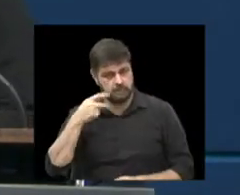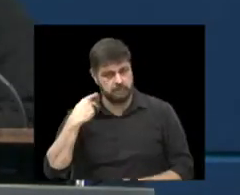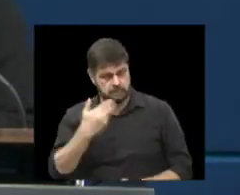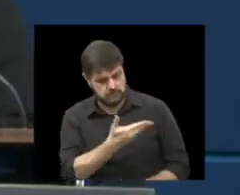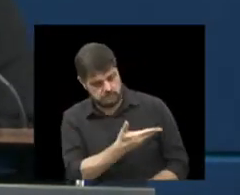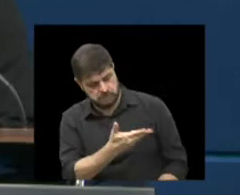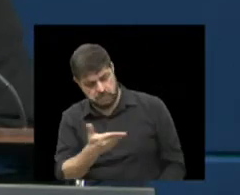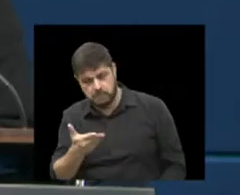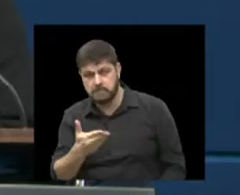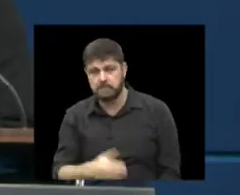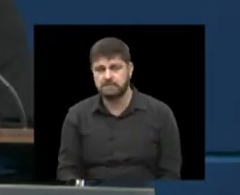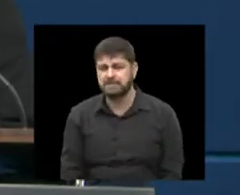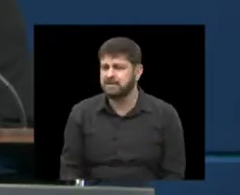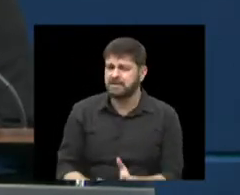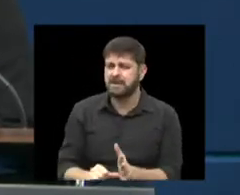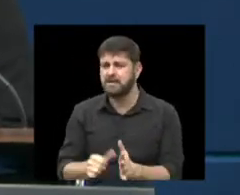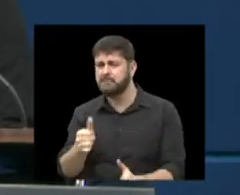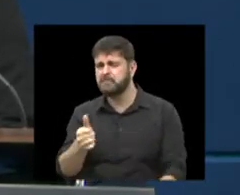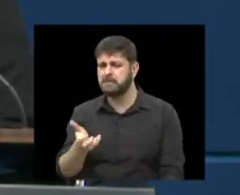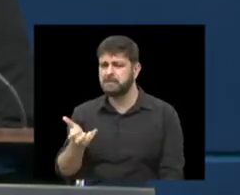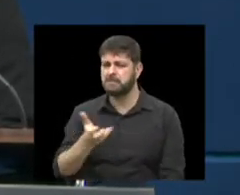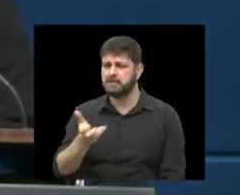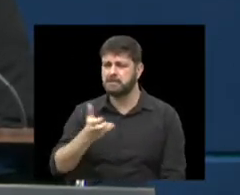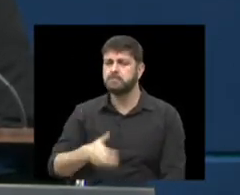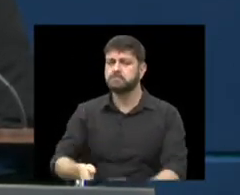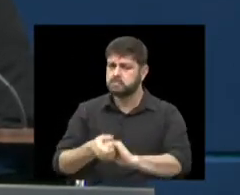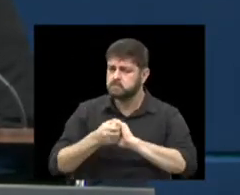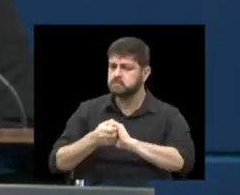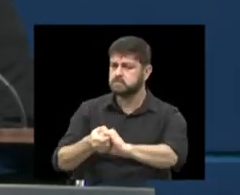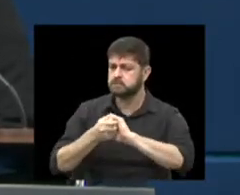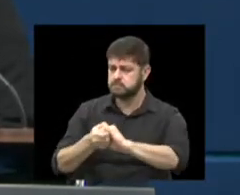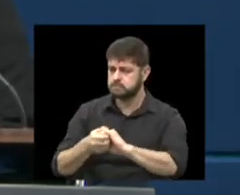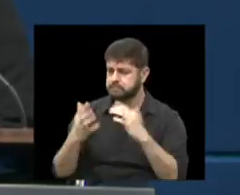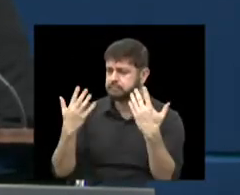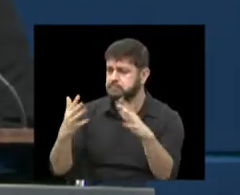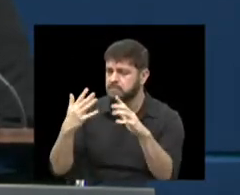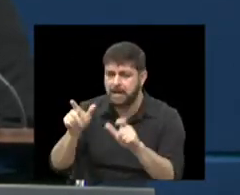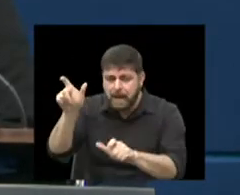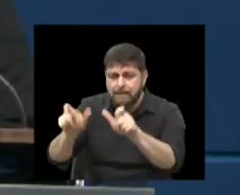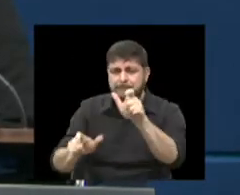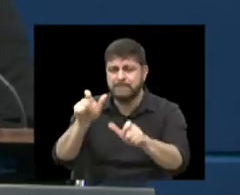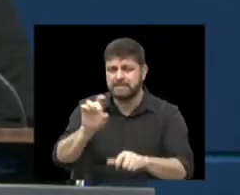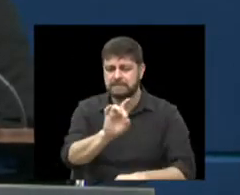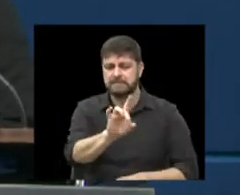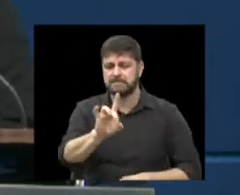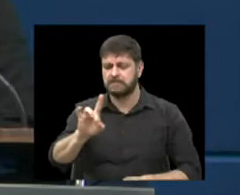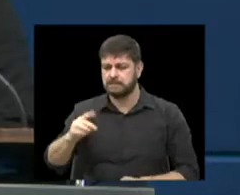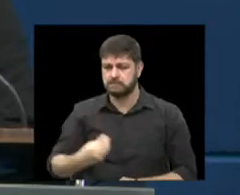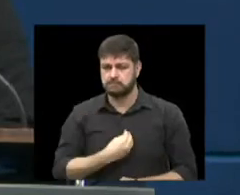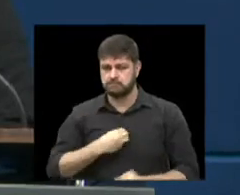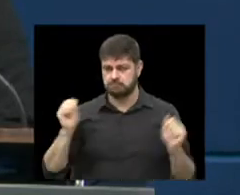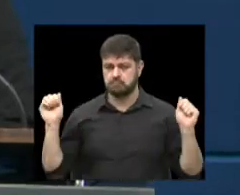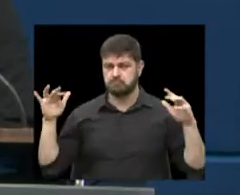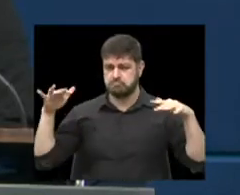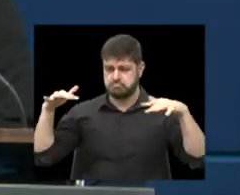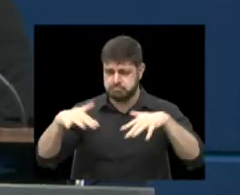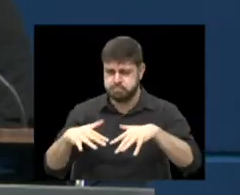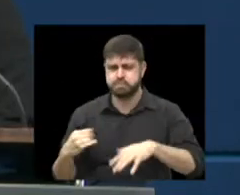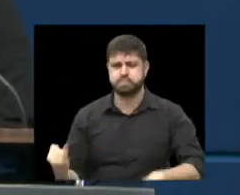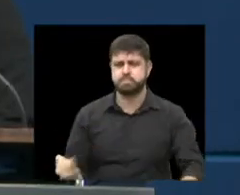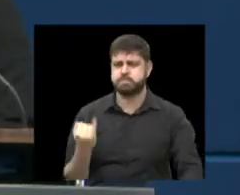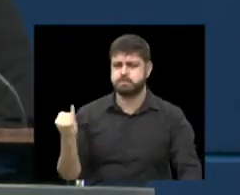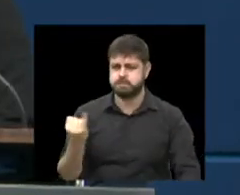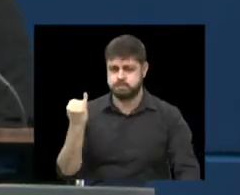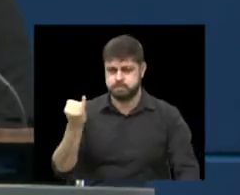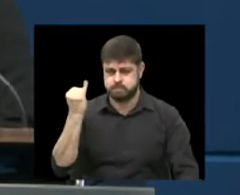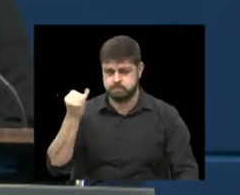colegas. Em primeiro lugar, eu gostaria de saudar a presença de todos vocês aqui. É muito importante, não